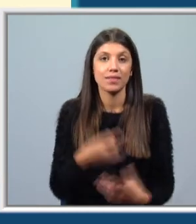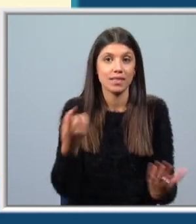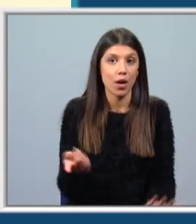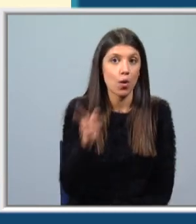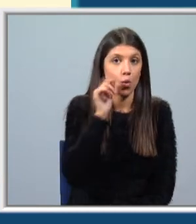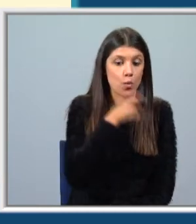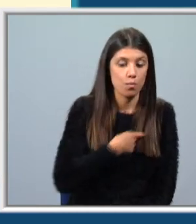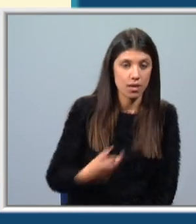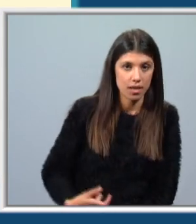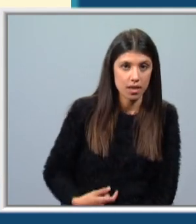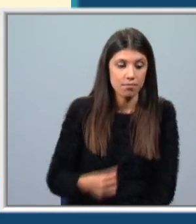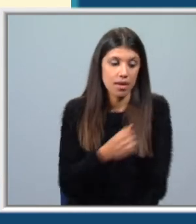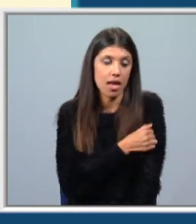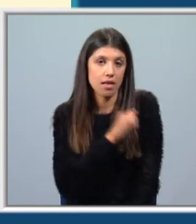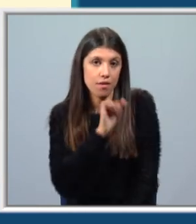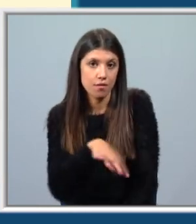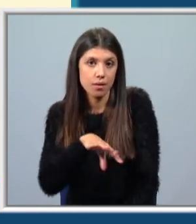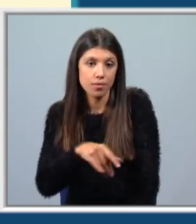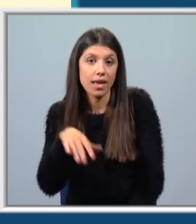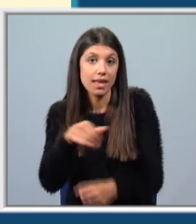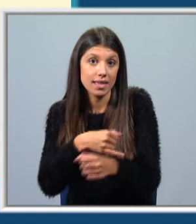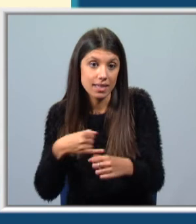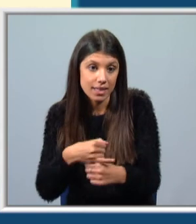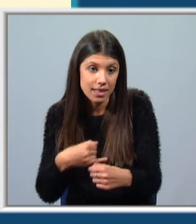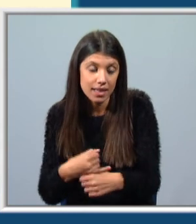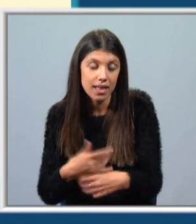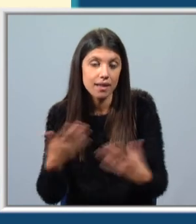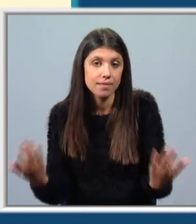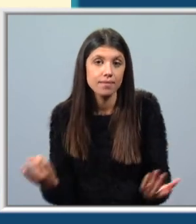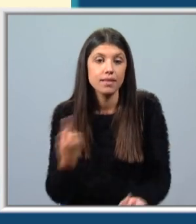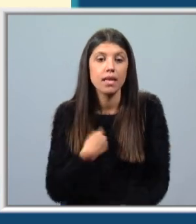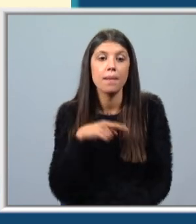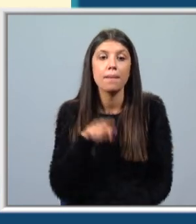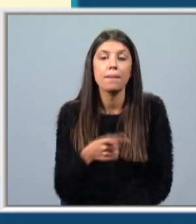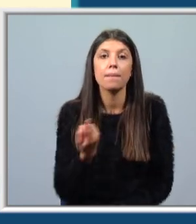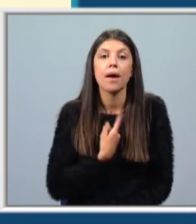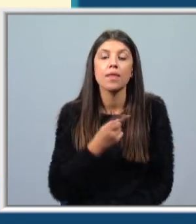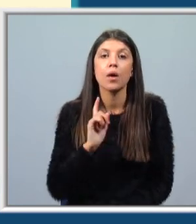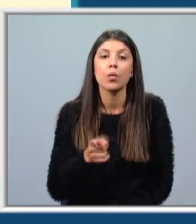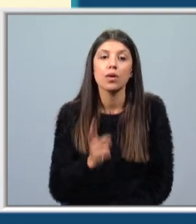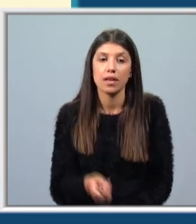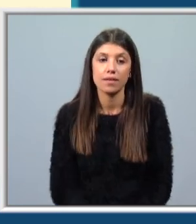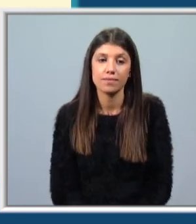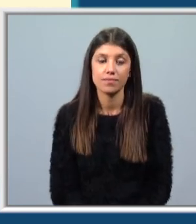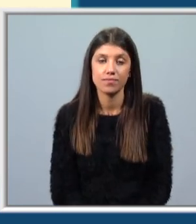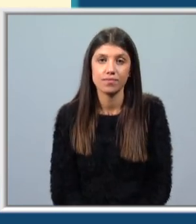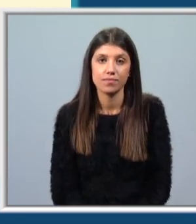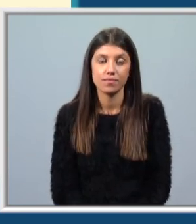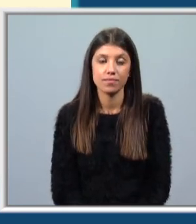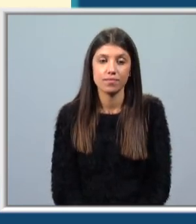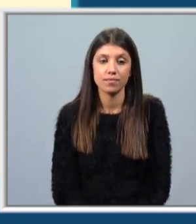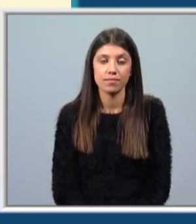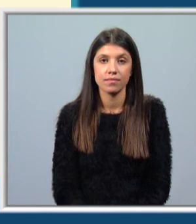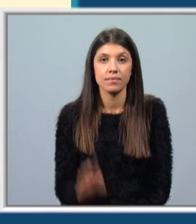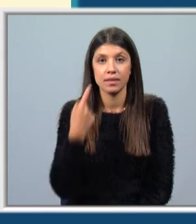príncipe que vivia numa ilha e ele tem que cumprir uma missão. Aqui, entre as